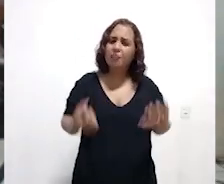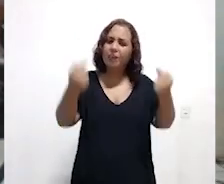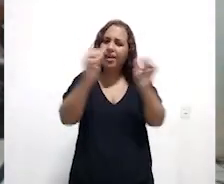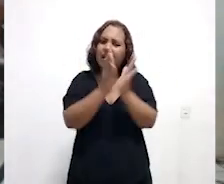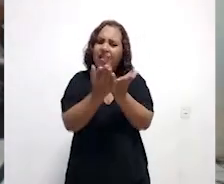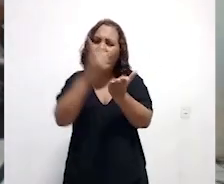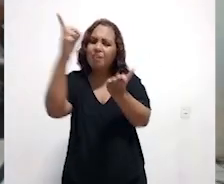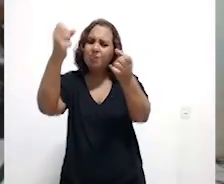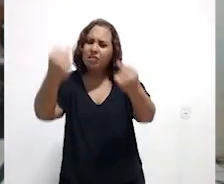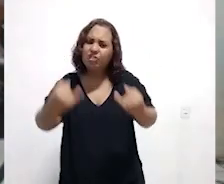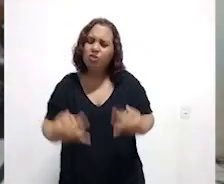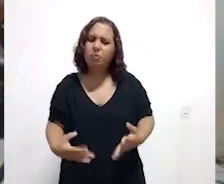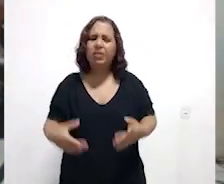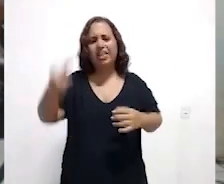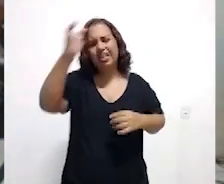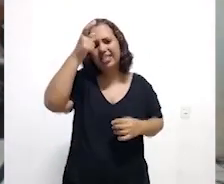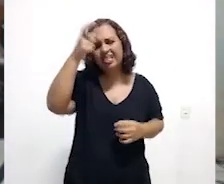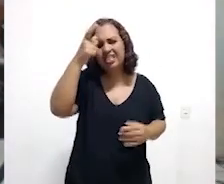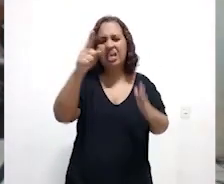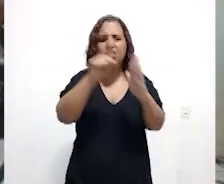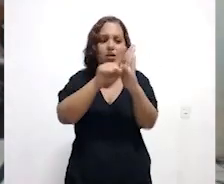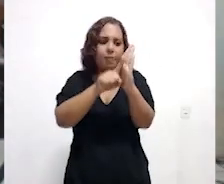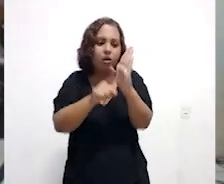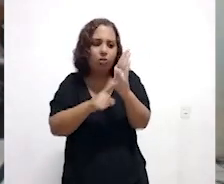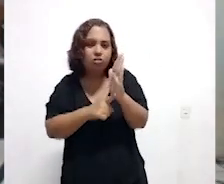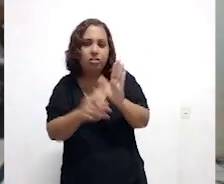ciladas, armadilhas e lança dardos.